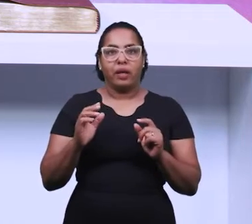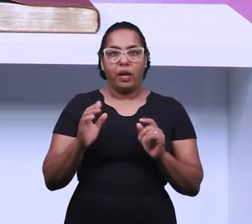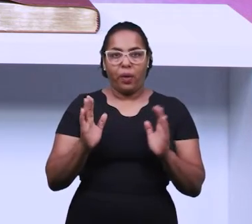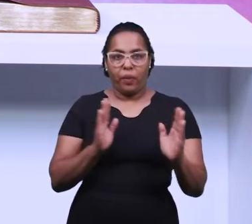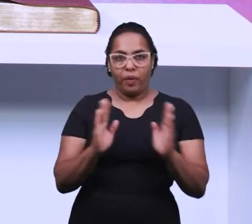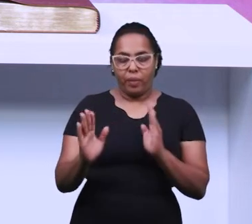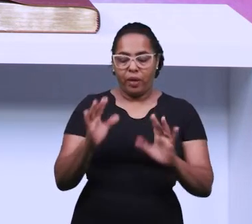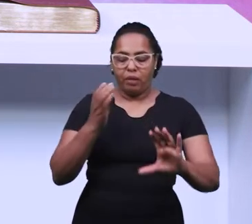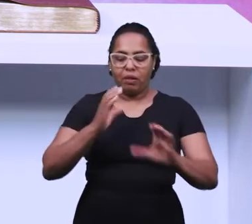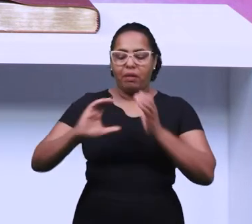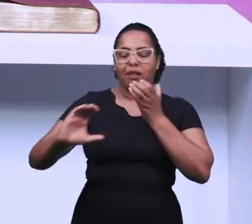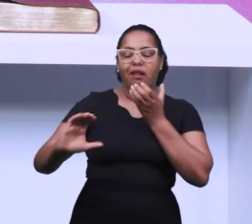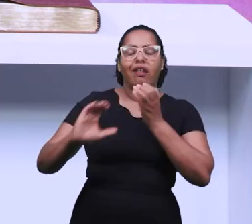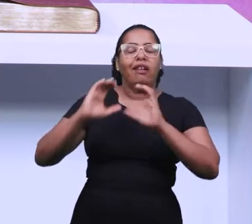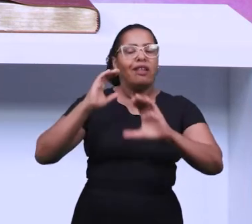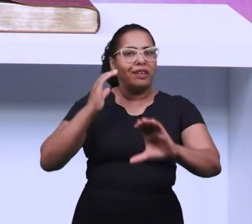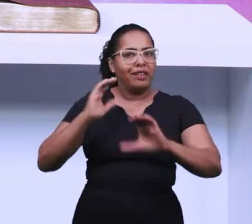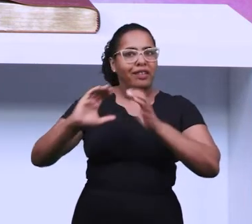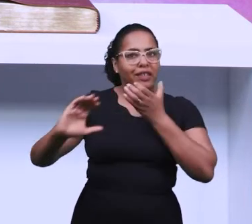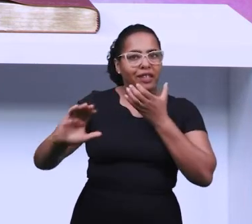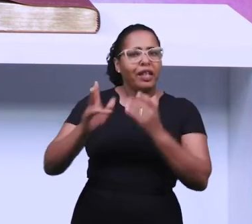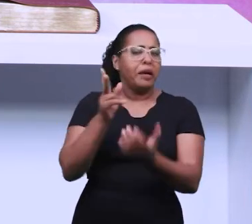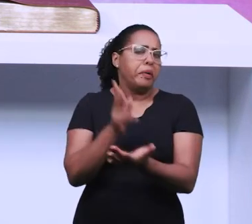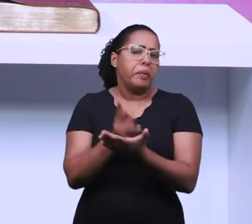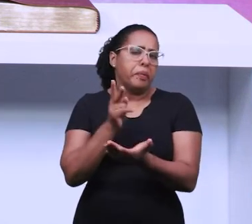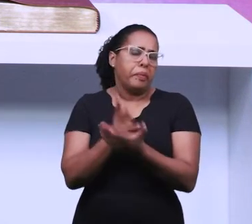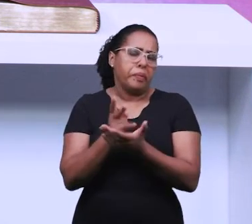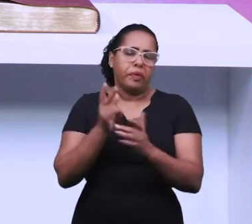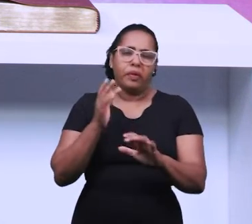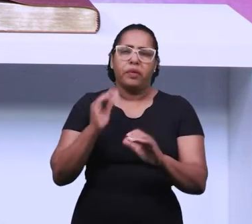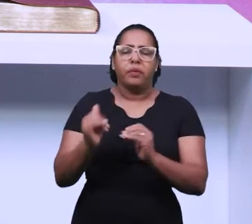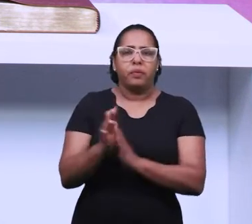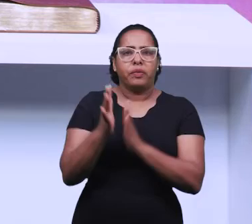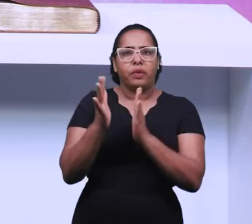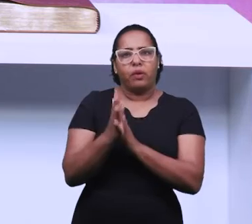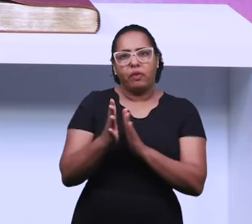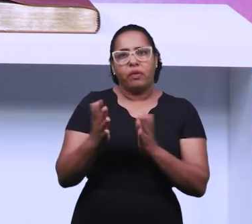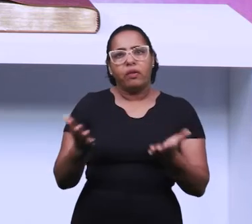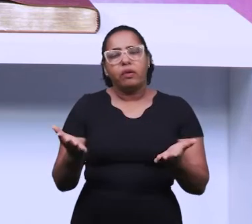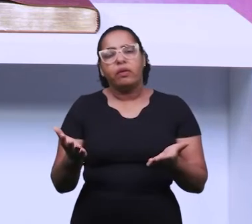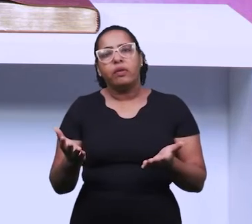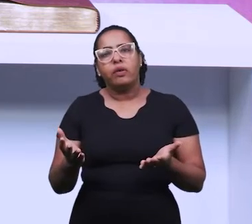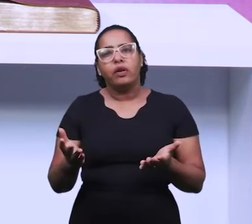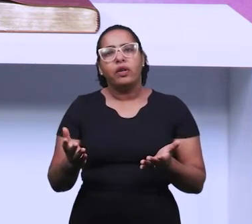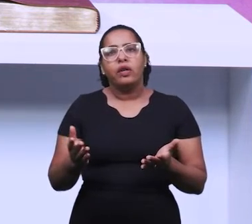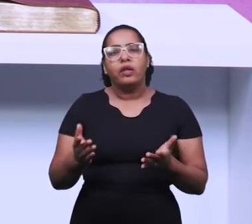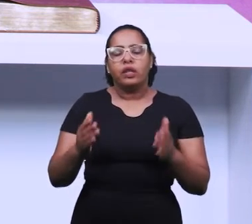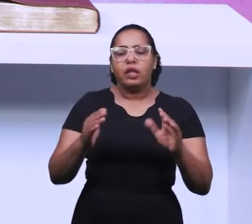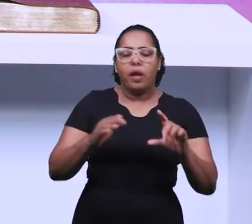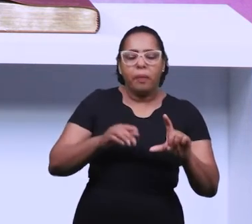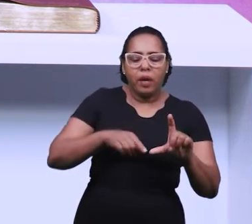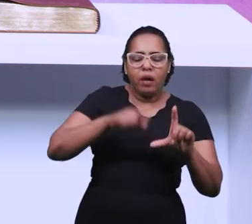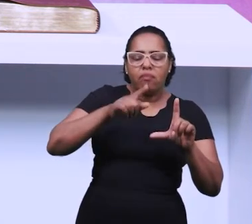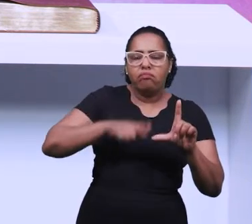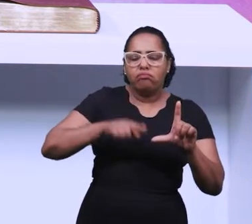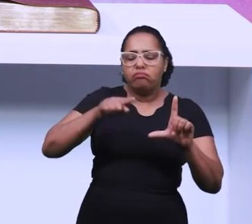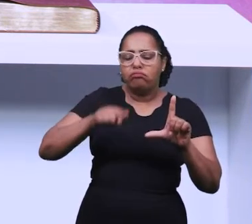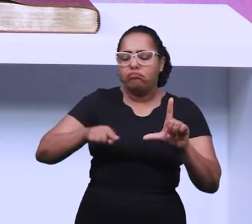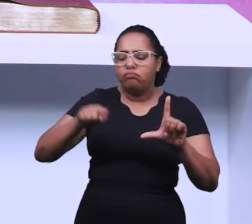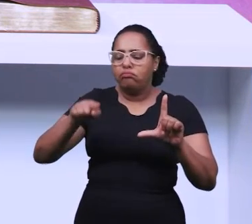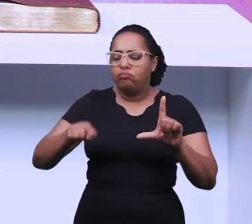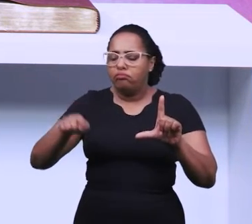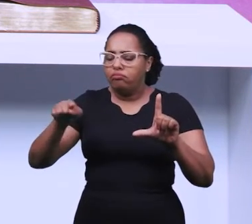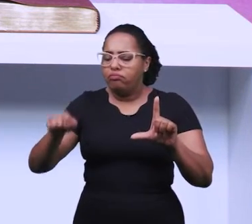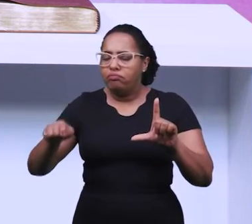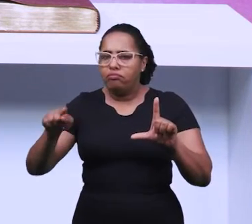nós temos um momento onde eles vão cantar todos o mesmo louvor, muito provavelmente vão cantar todos na